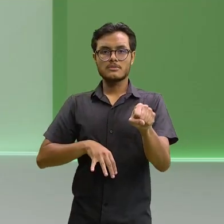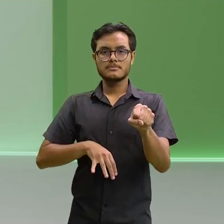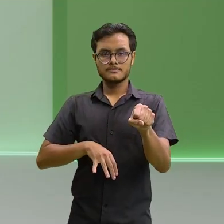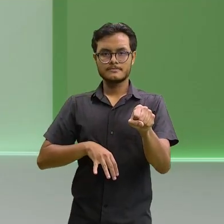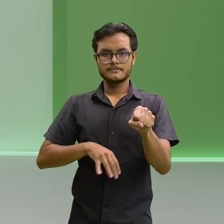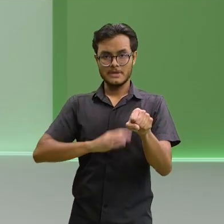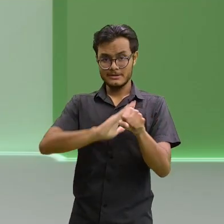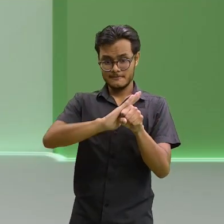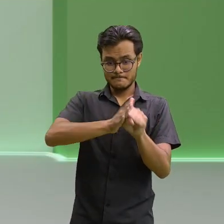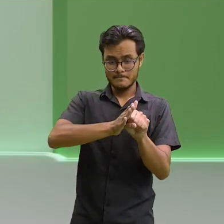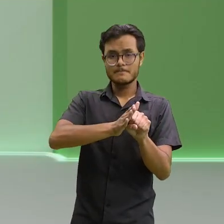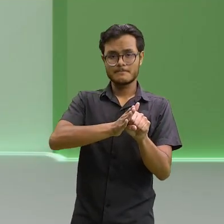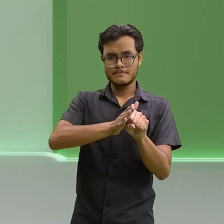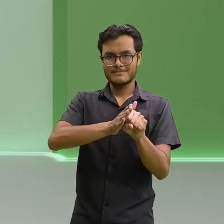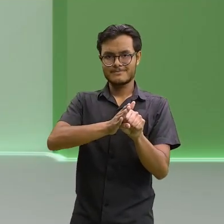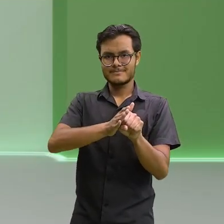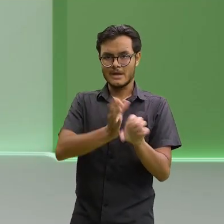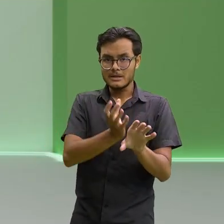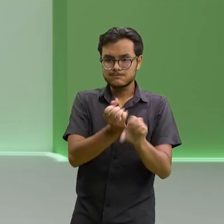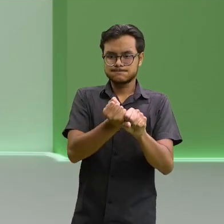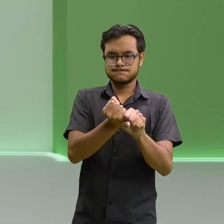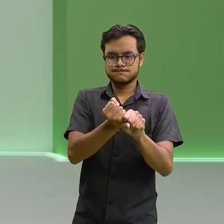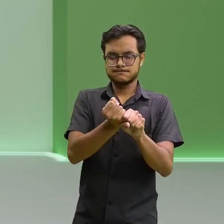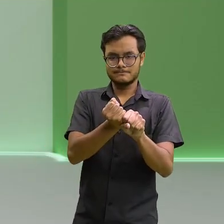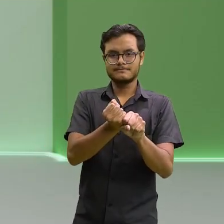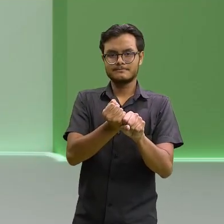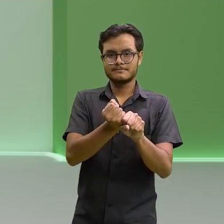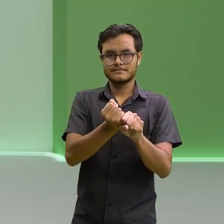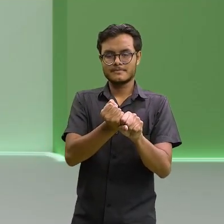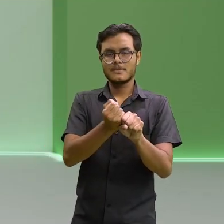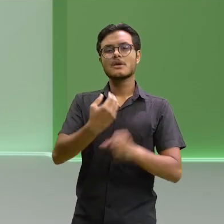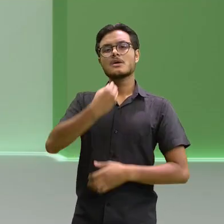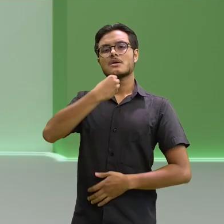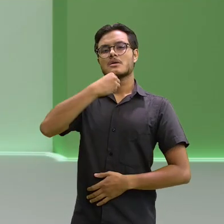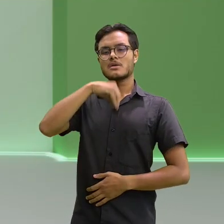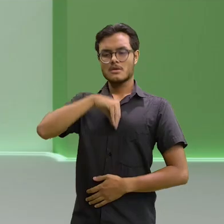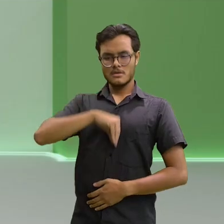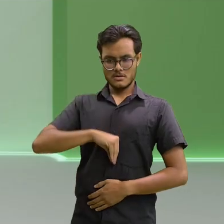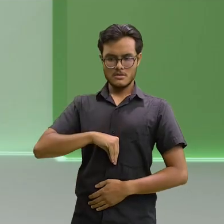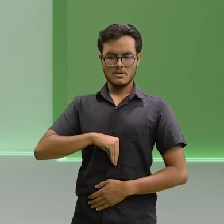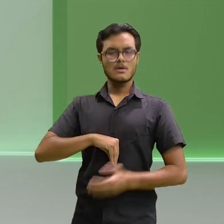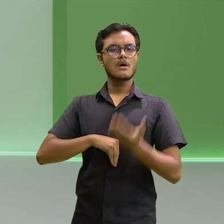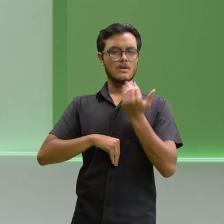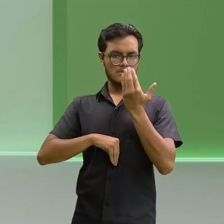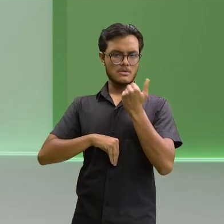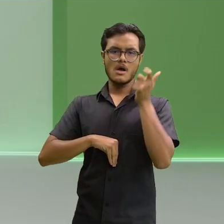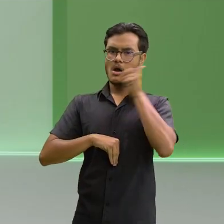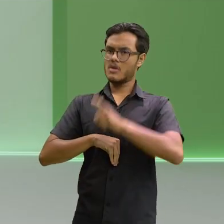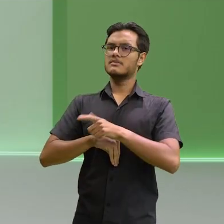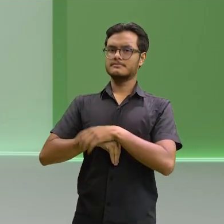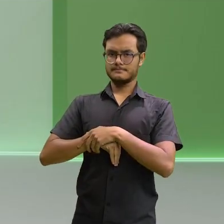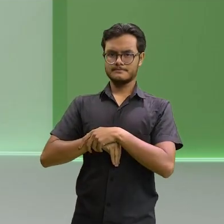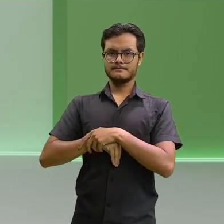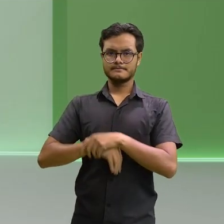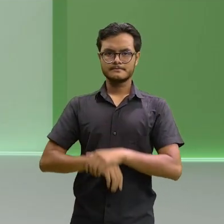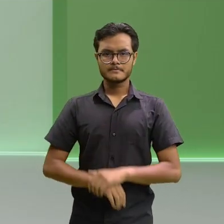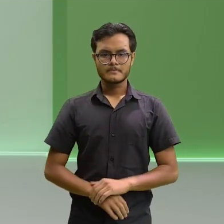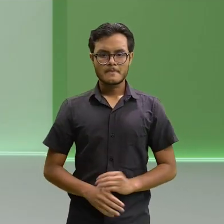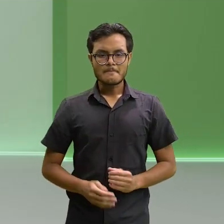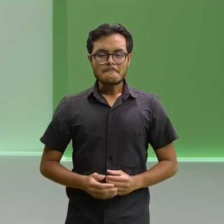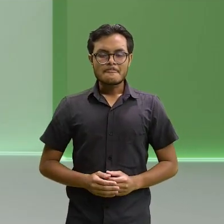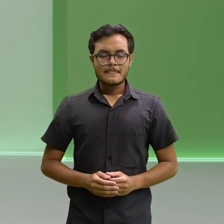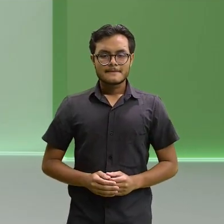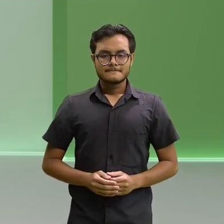a epiglote é empurrada para baixo, fecha a glote e o alimento que você está engolindo,